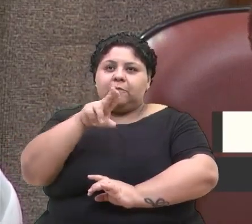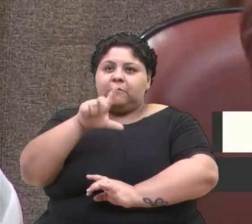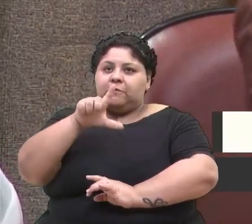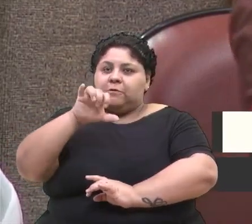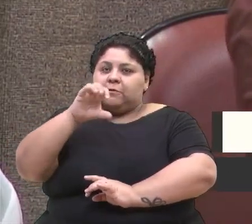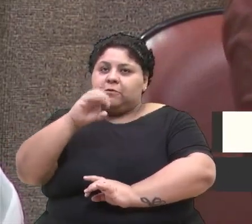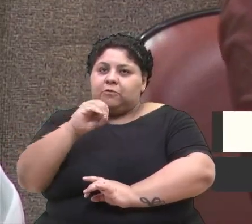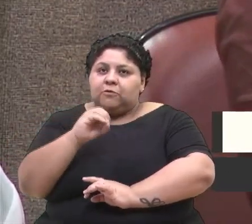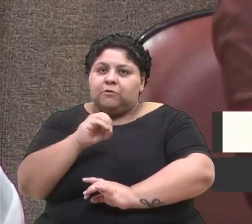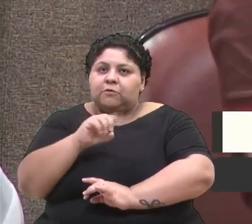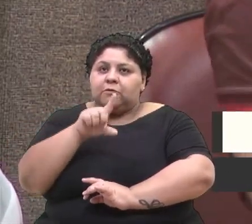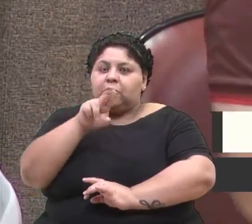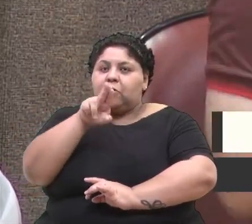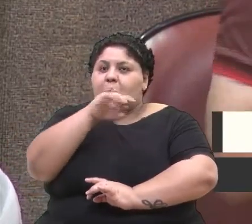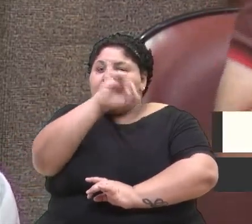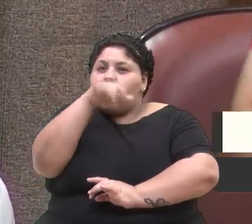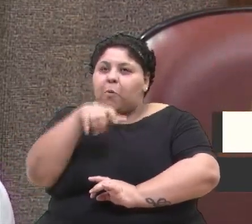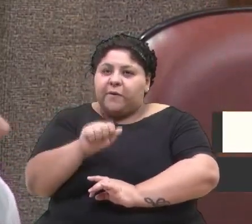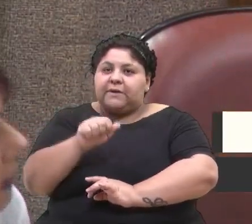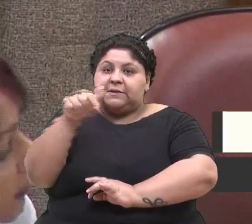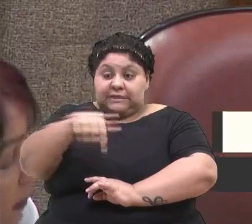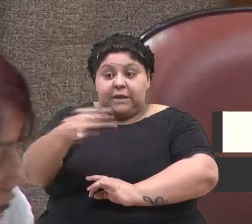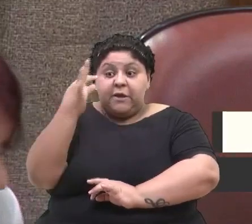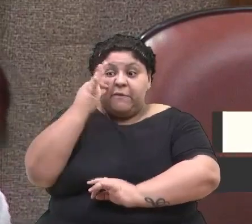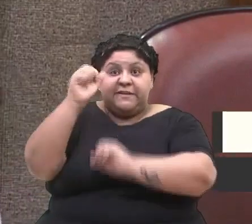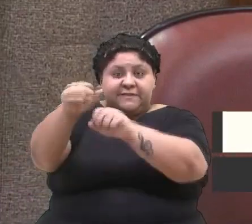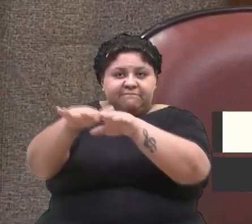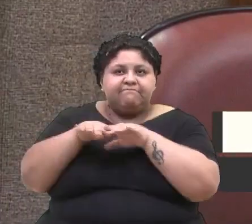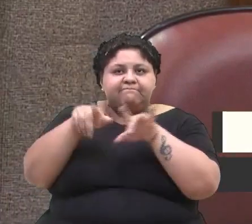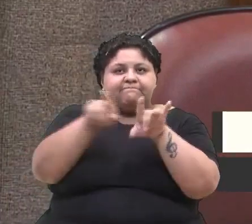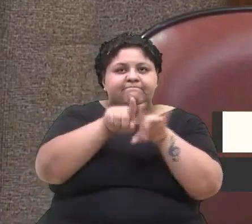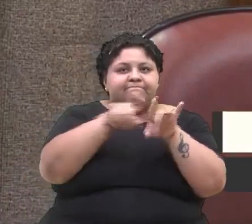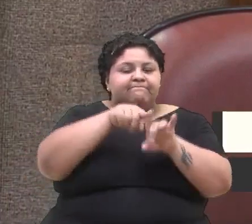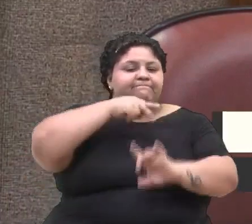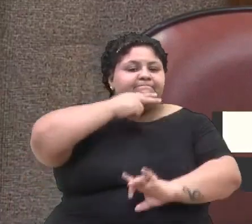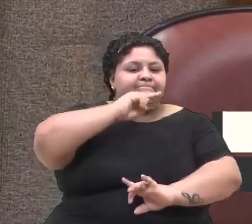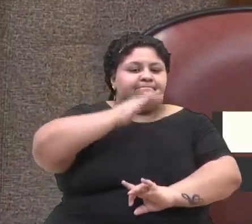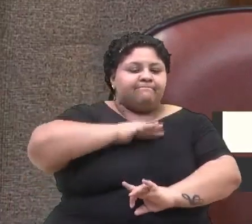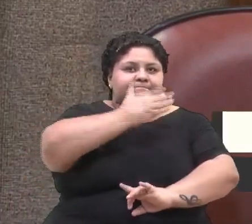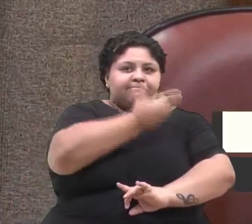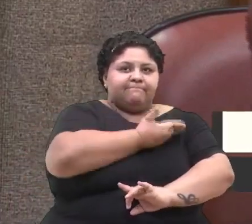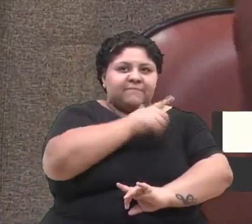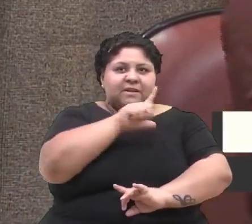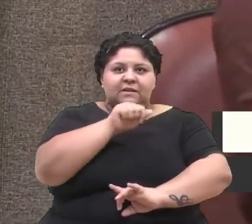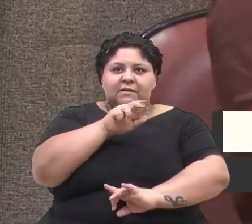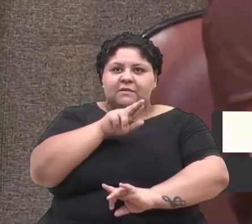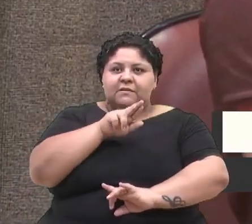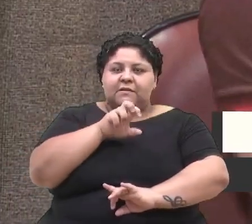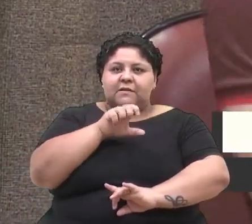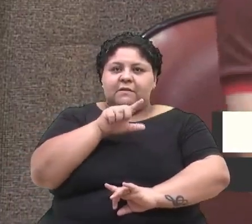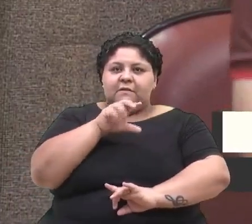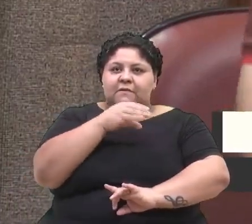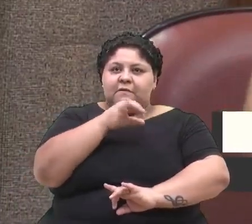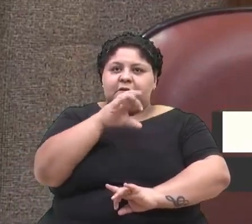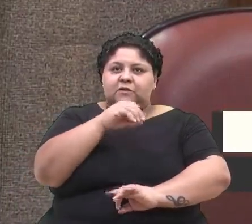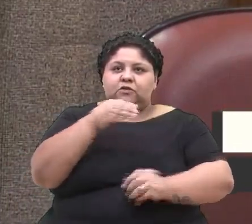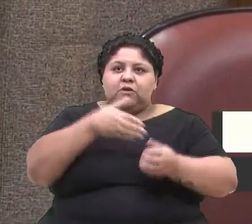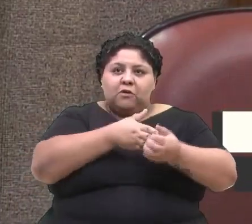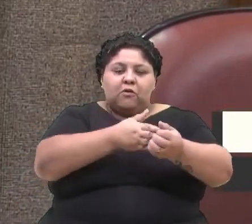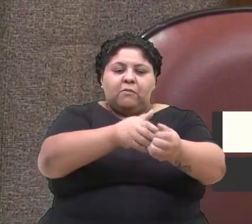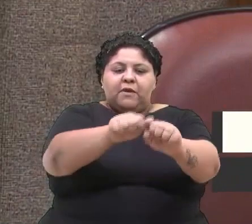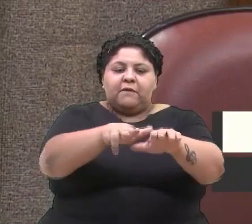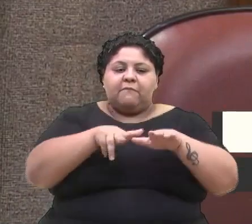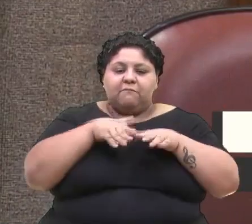presente luí Antenor lner está aqui presente e também ao Neto meu amigo Laércio lner que estão aqui acompanhando a sessão para